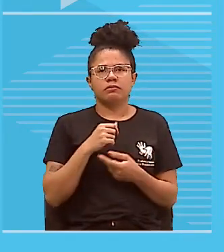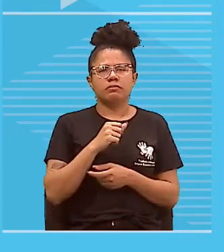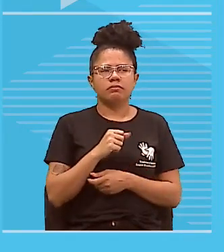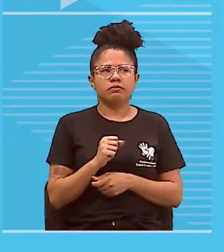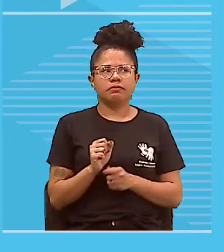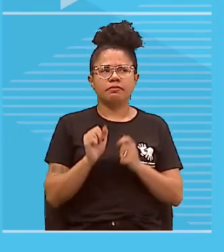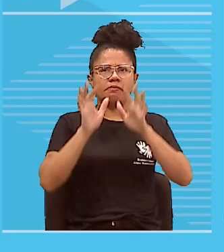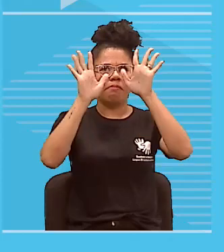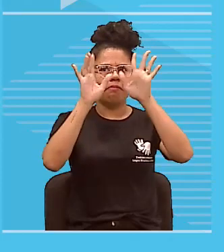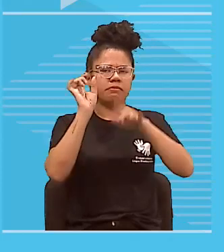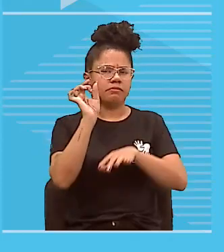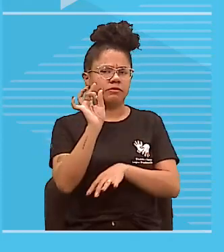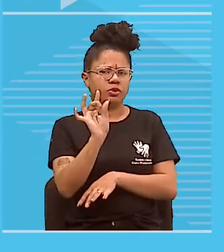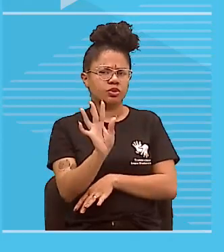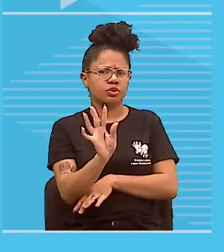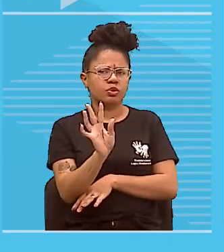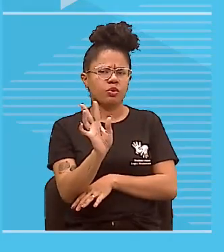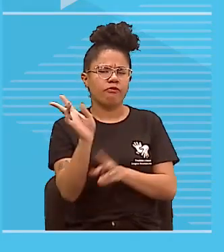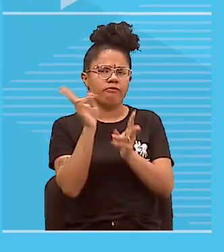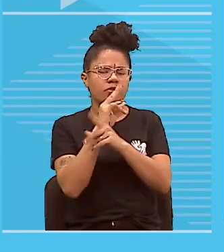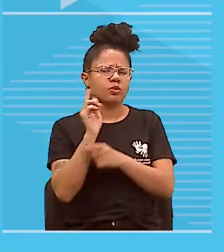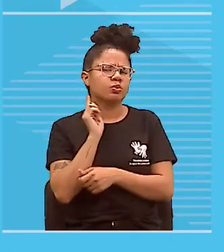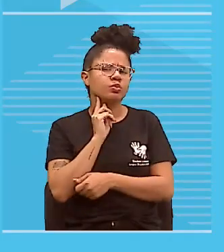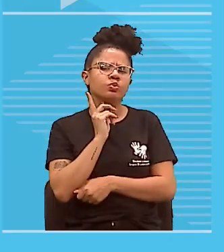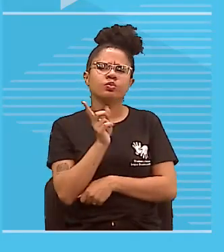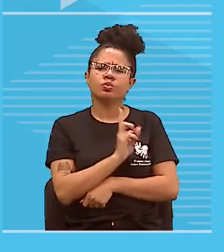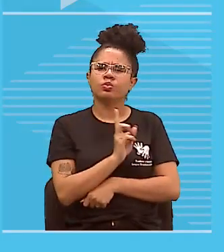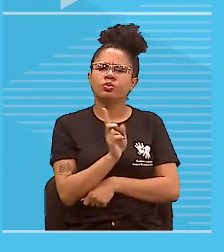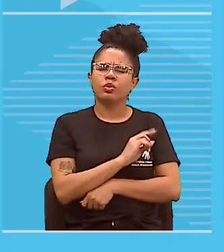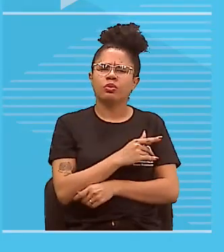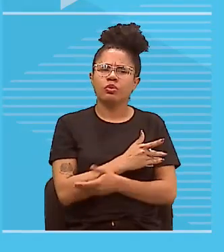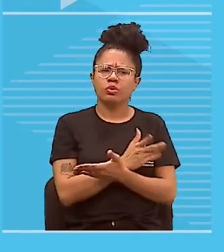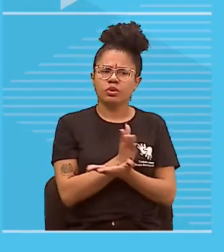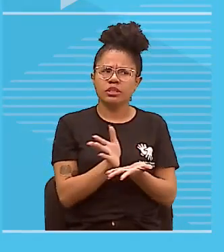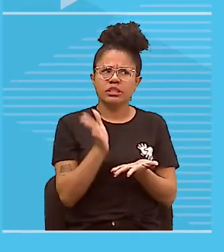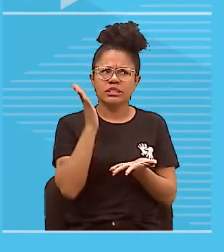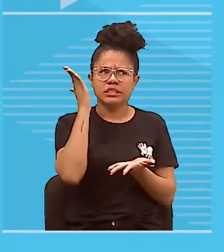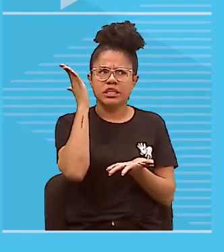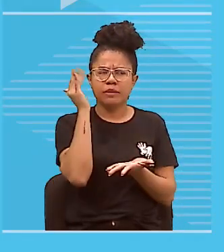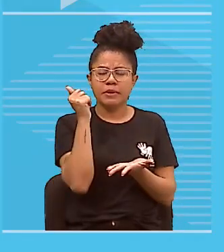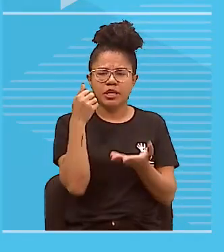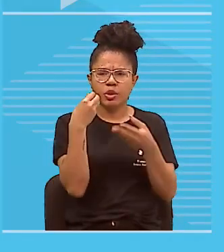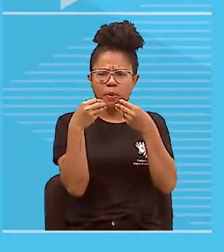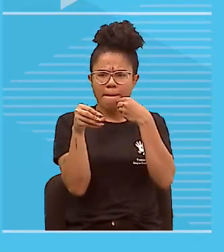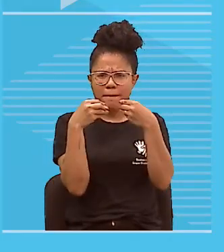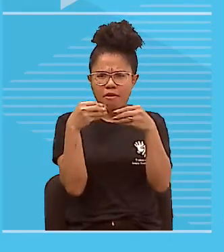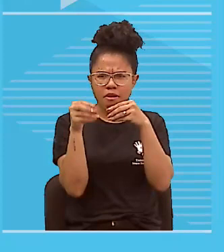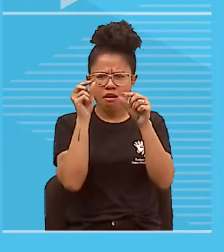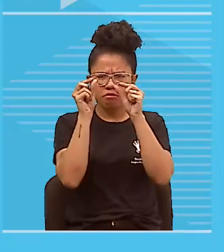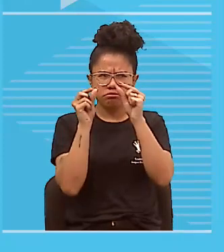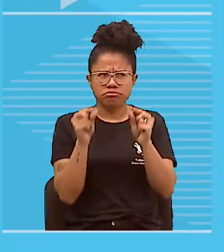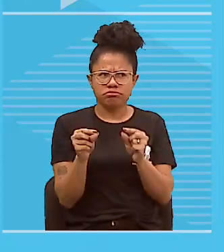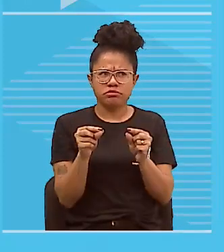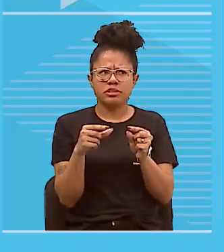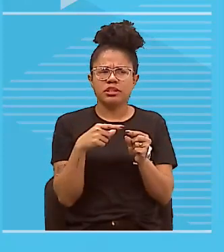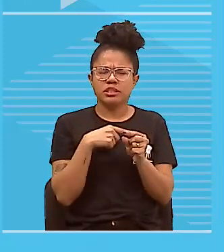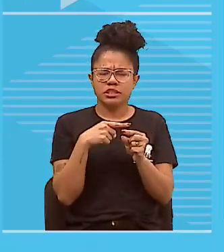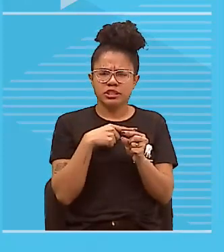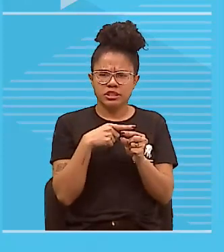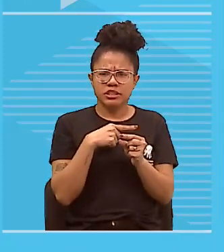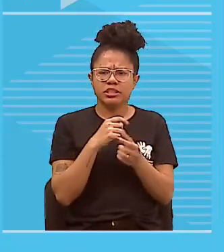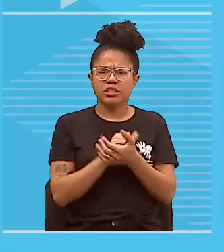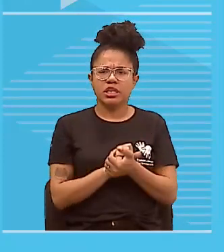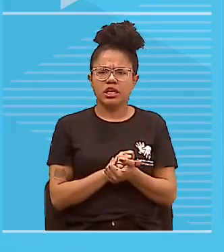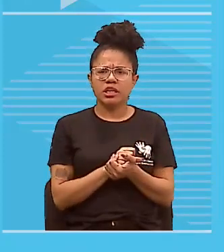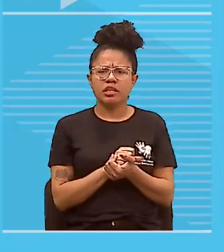a fumaça, né? Não é só a emissão de gases. Vocês sabiam que o microplástico também está no ar atmosférico, gente? Até